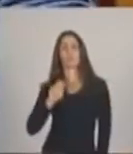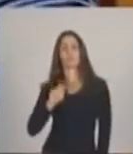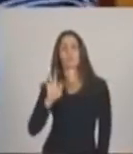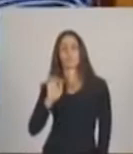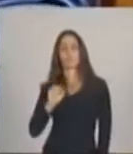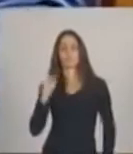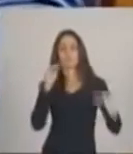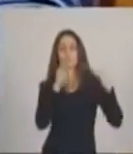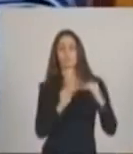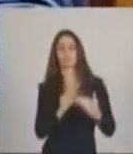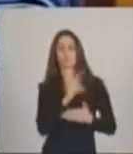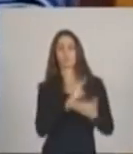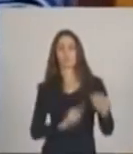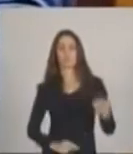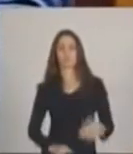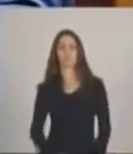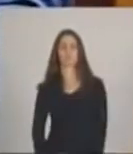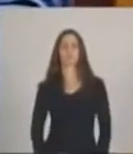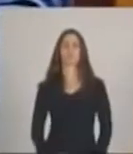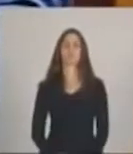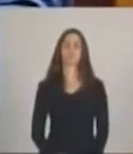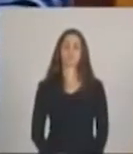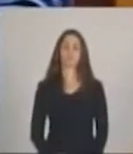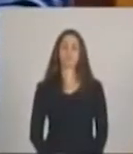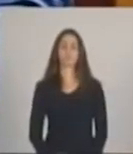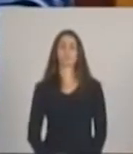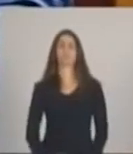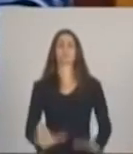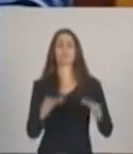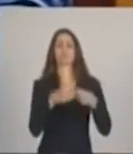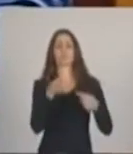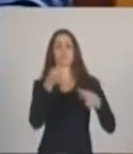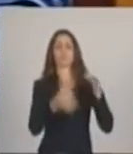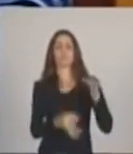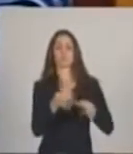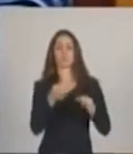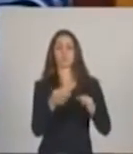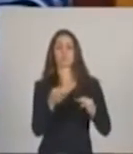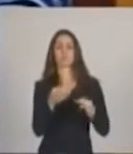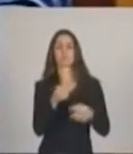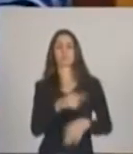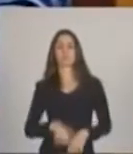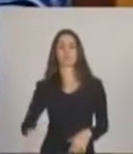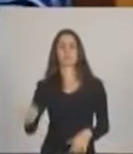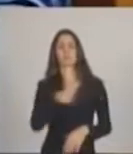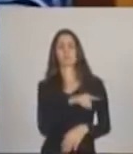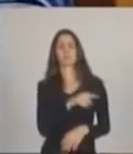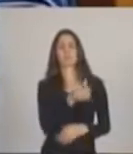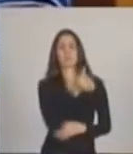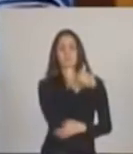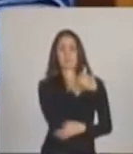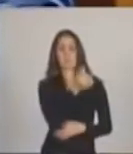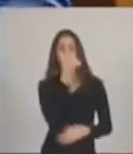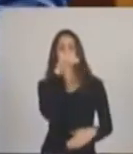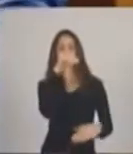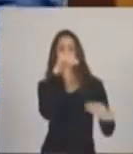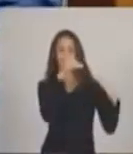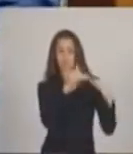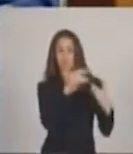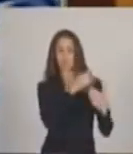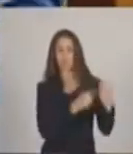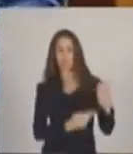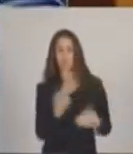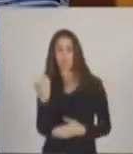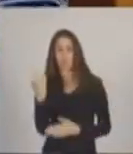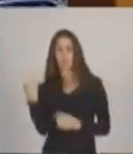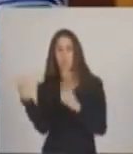Com o relator. Na Comissão de Justiça, senhor presidente, com 6 votos e